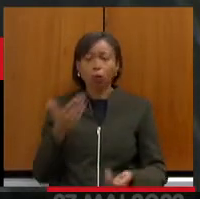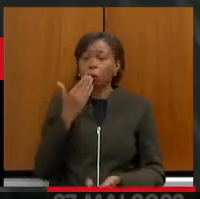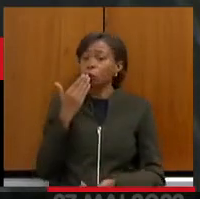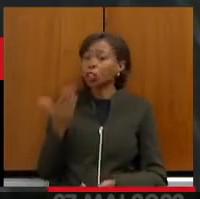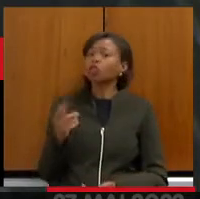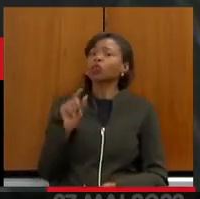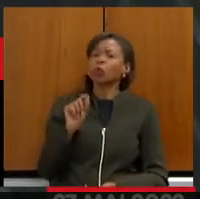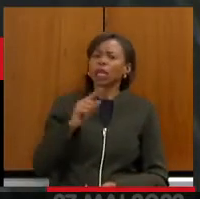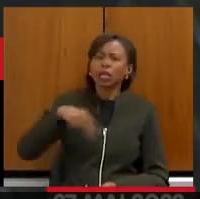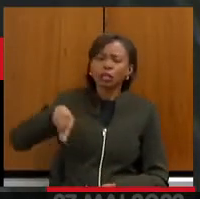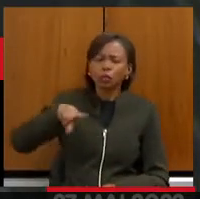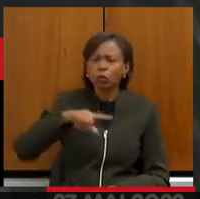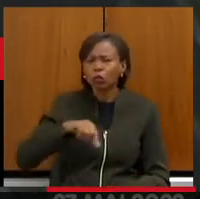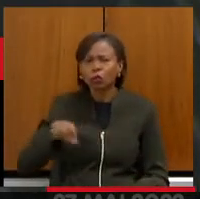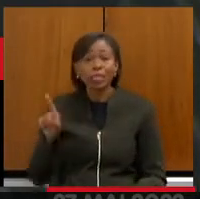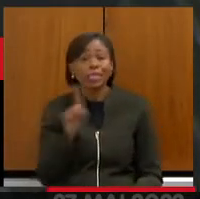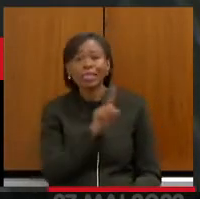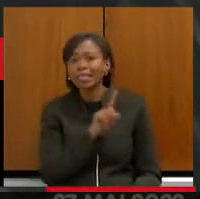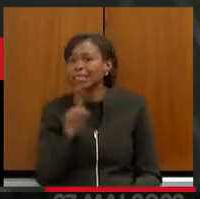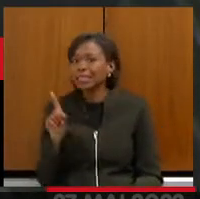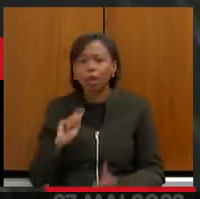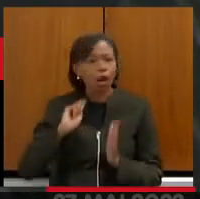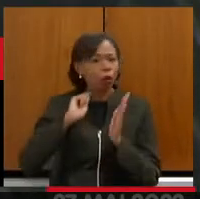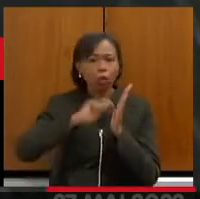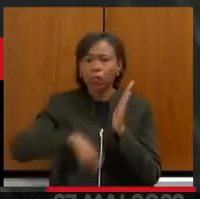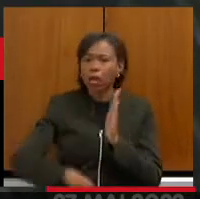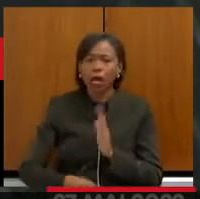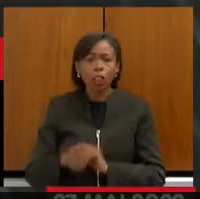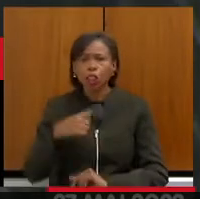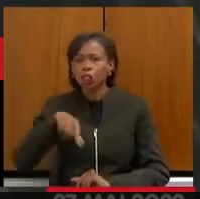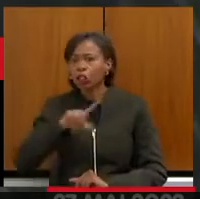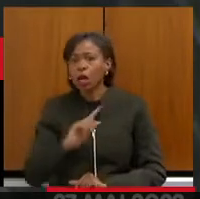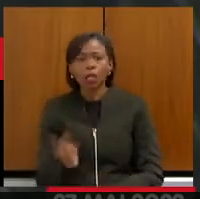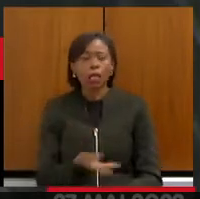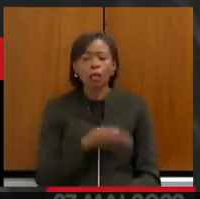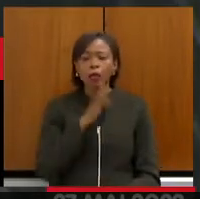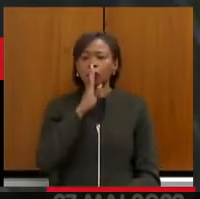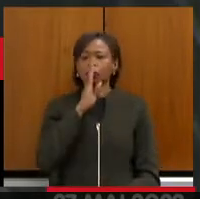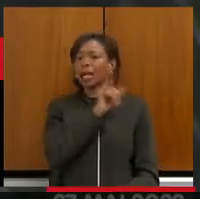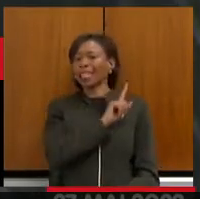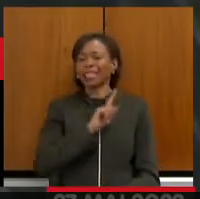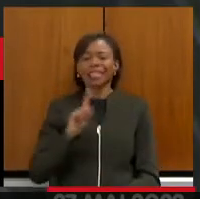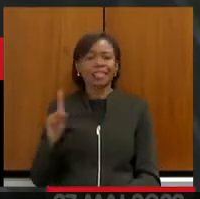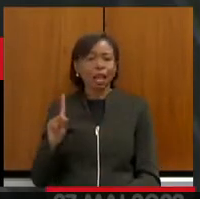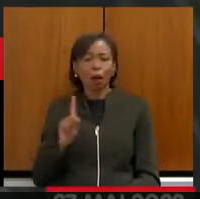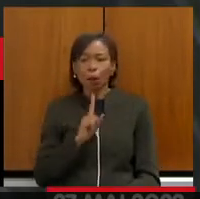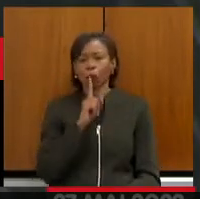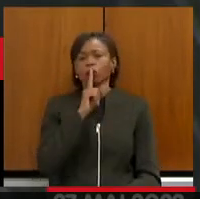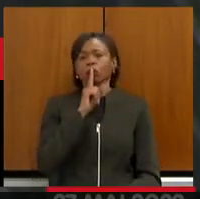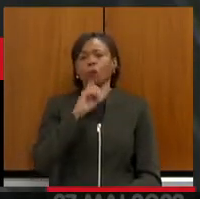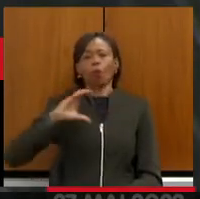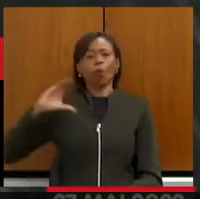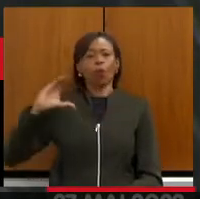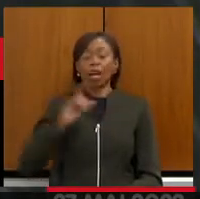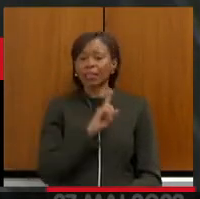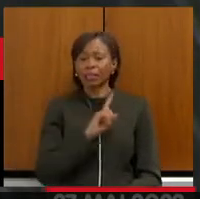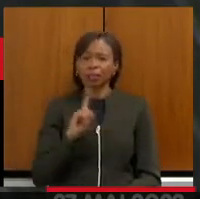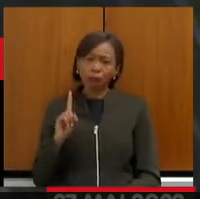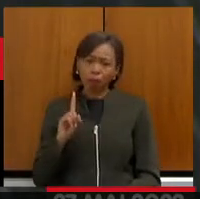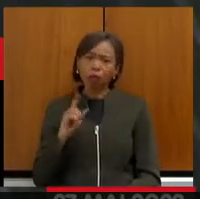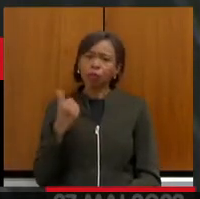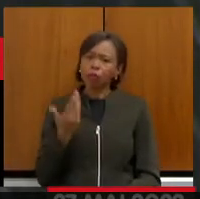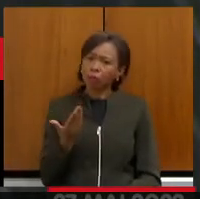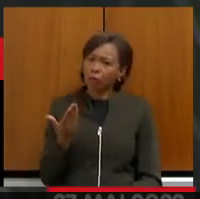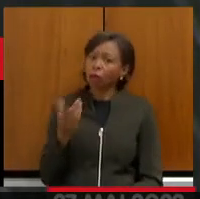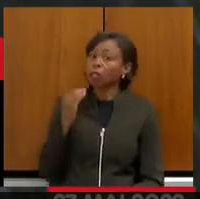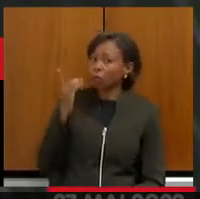vamos assinar nós não vamos nos calar não vão nos silenciar então preste